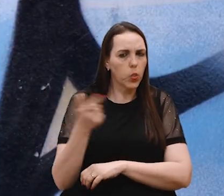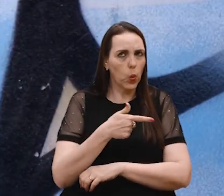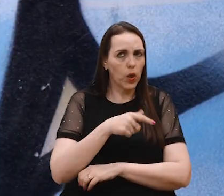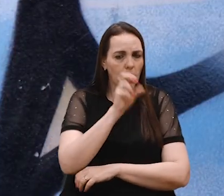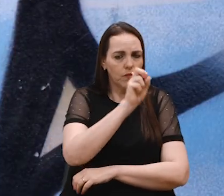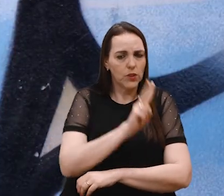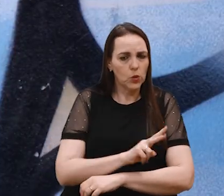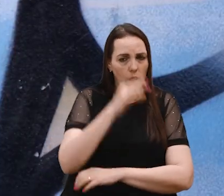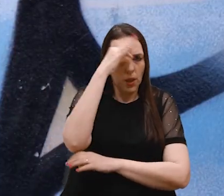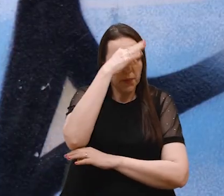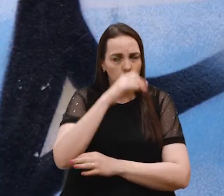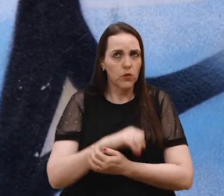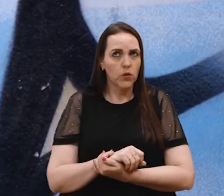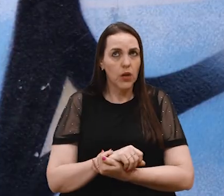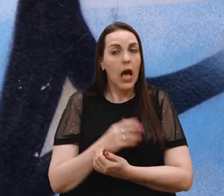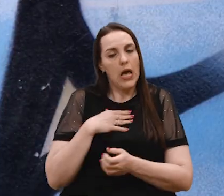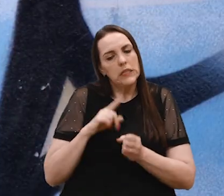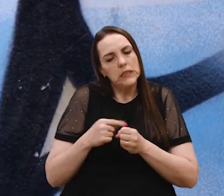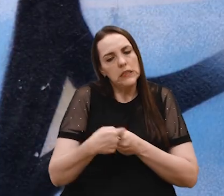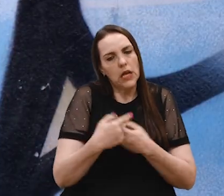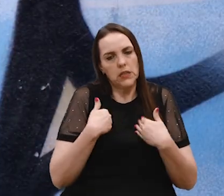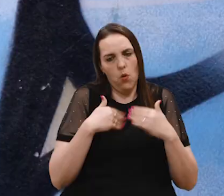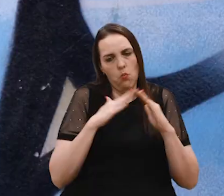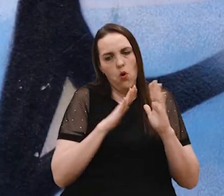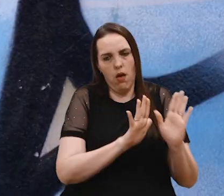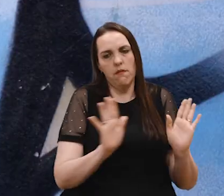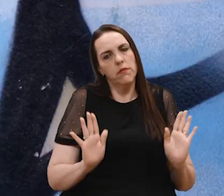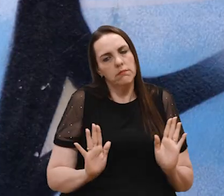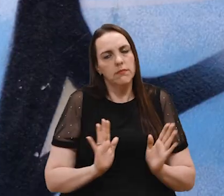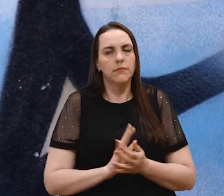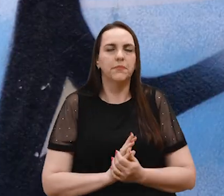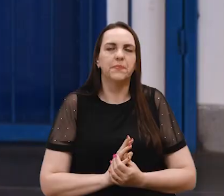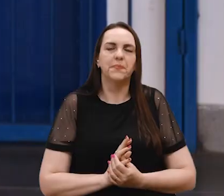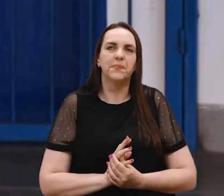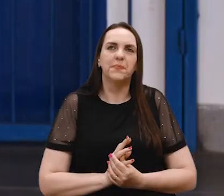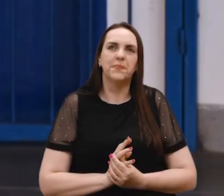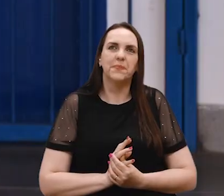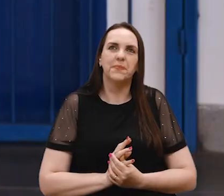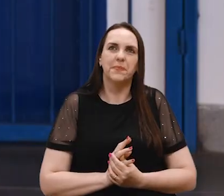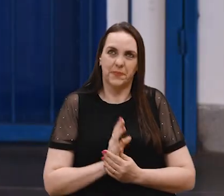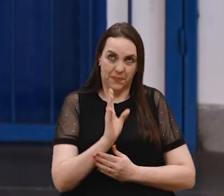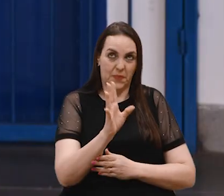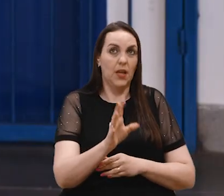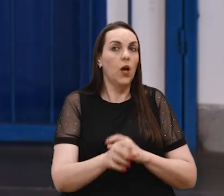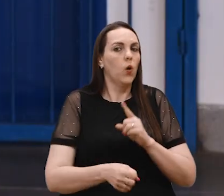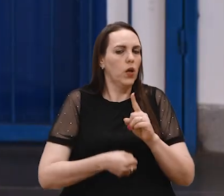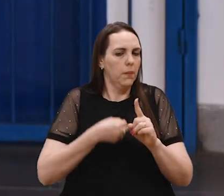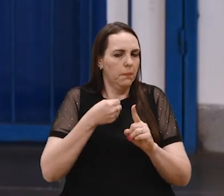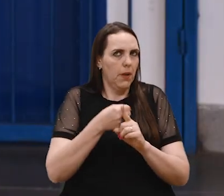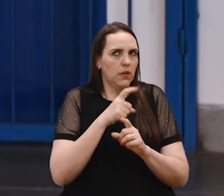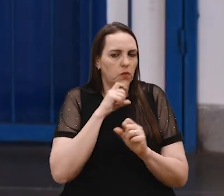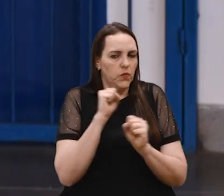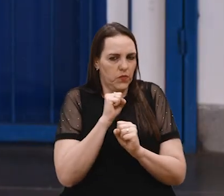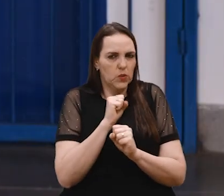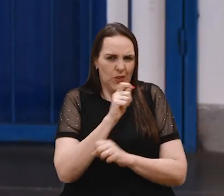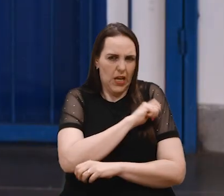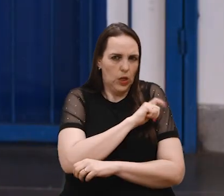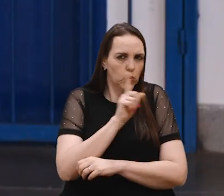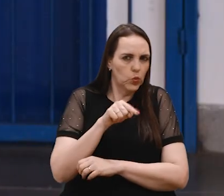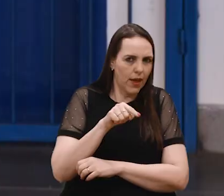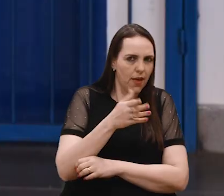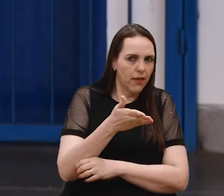Peru. Pelo menos nas cidades que eu morava. Lai, o frio impacta nos nossos